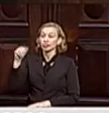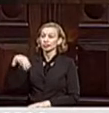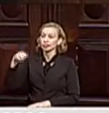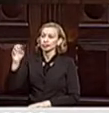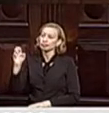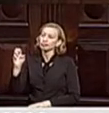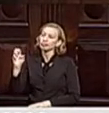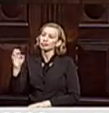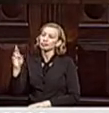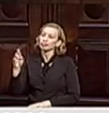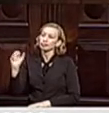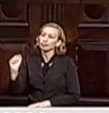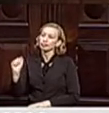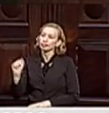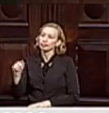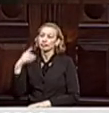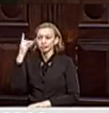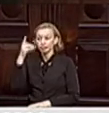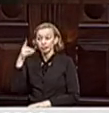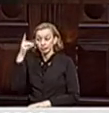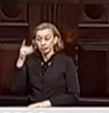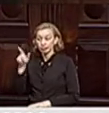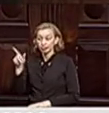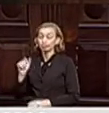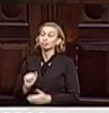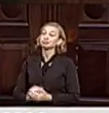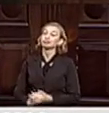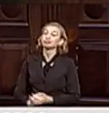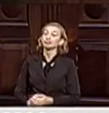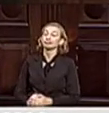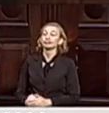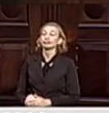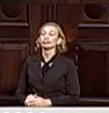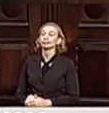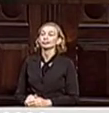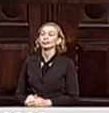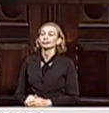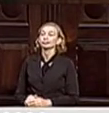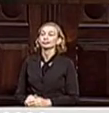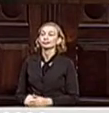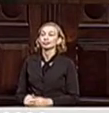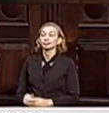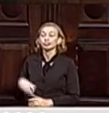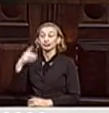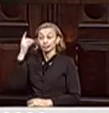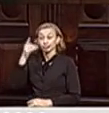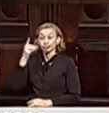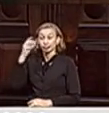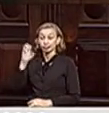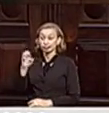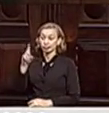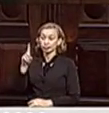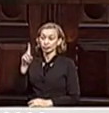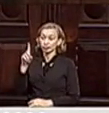se deu na presidência do deputado Eduardo Cunha.